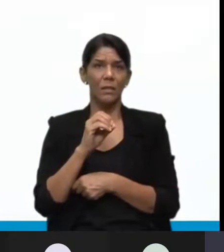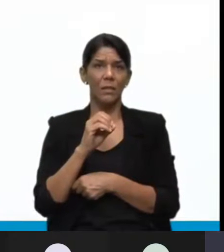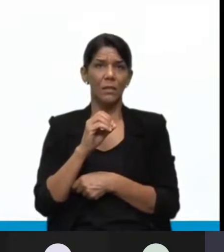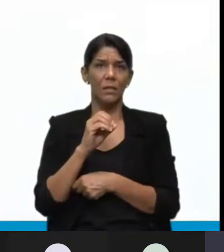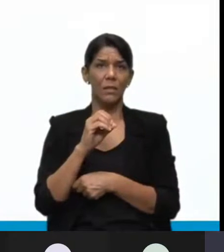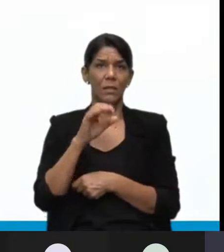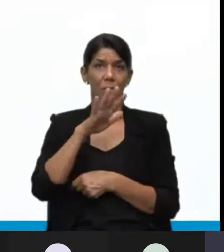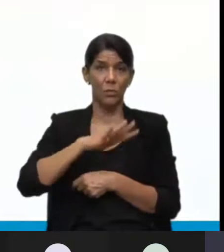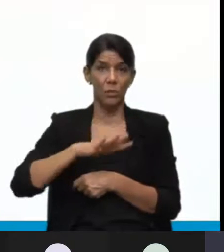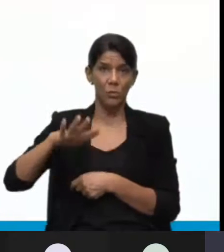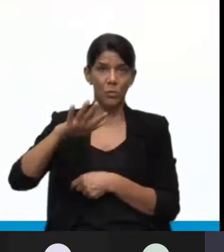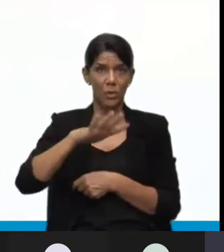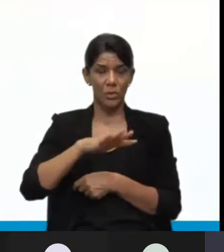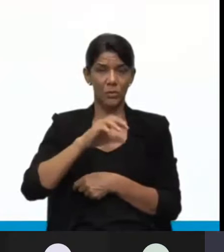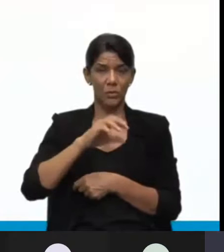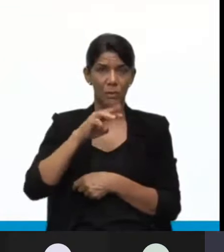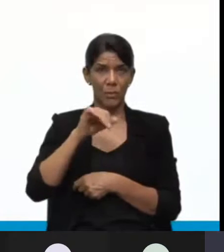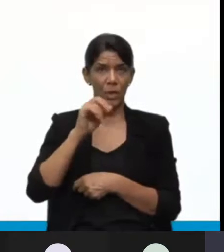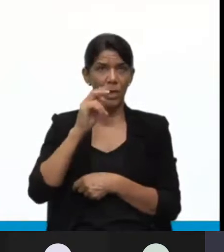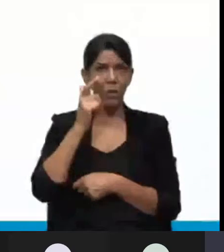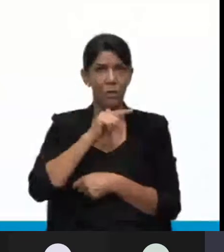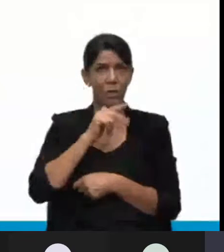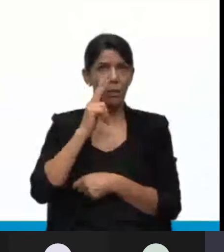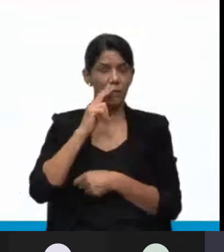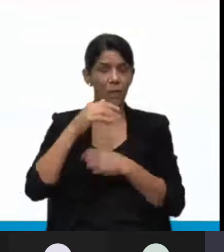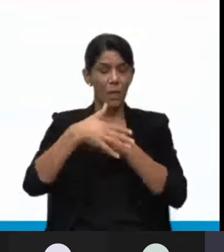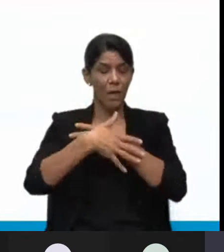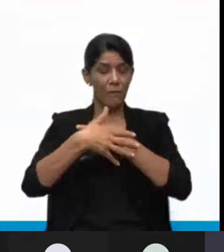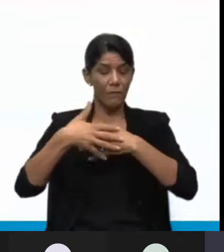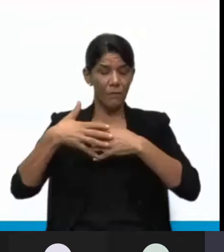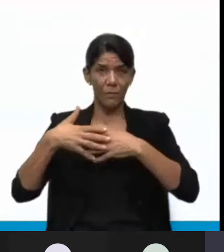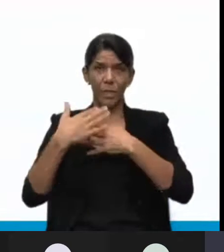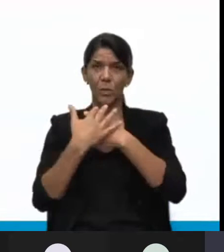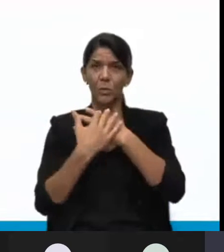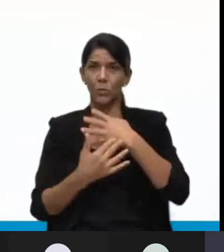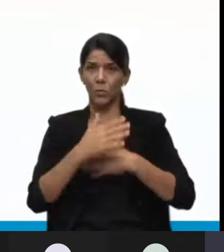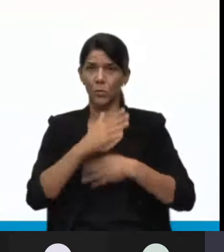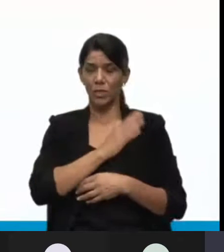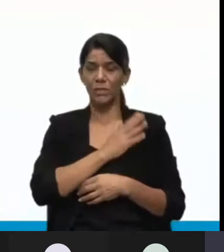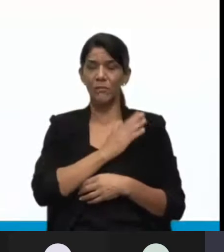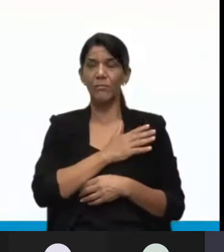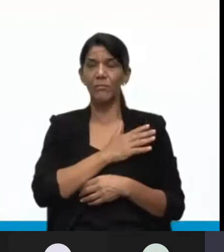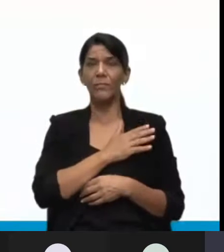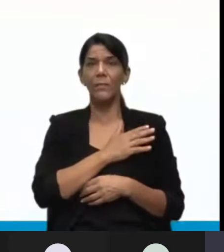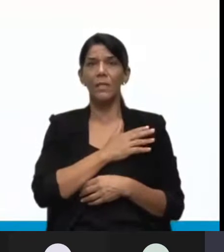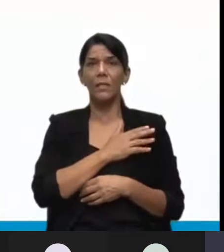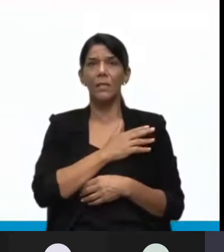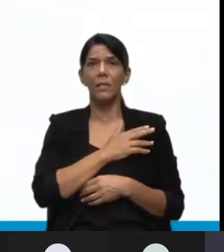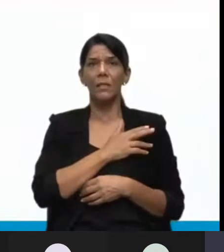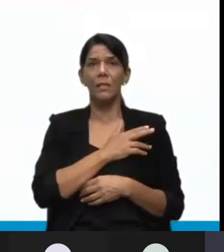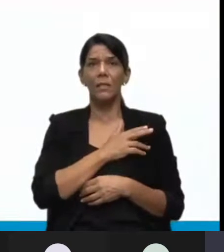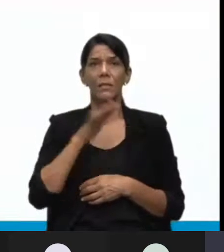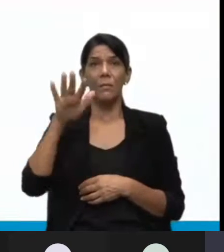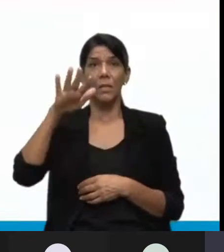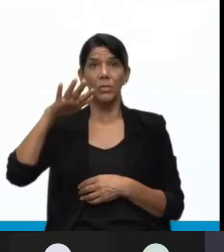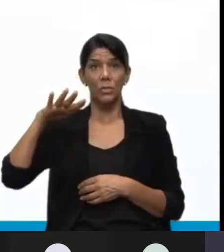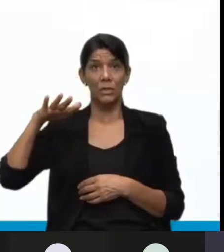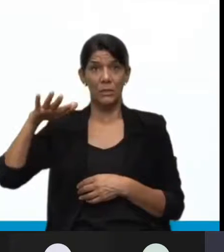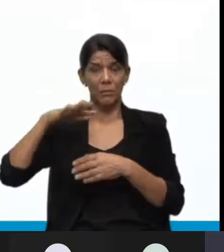é miocárdio, né? Então, eu consigo ver aqui as fibras musculares cardíacas, né? Aqui,